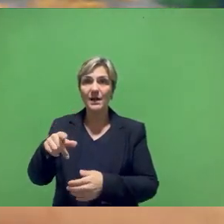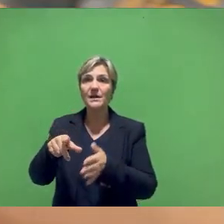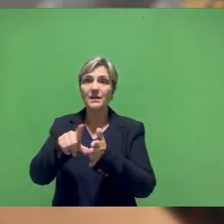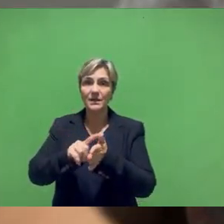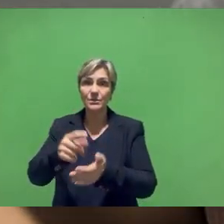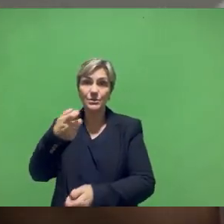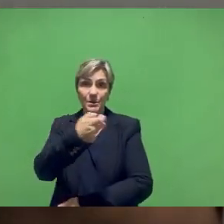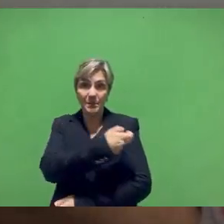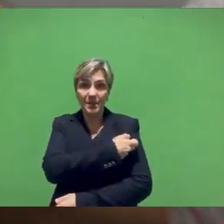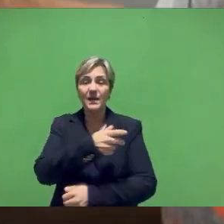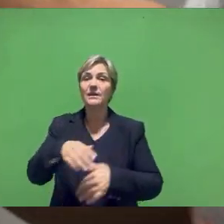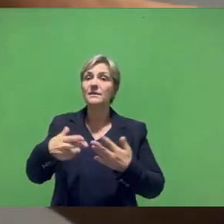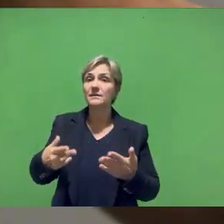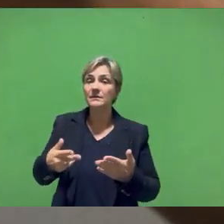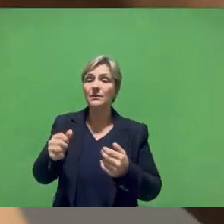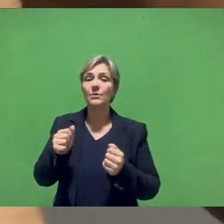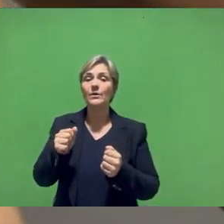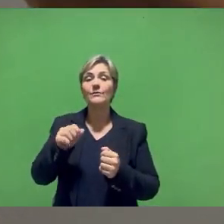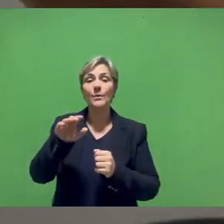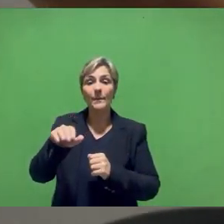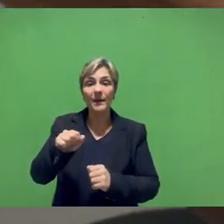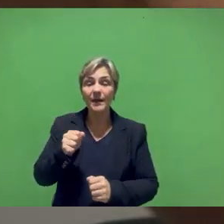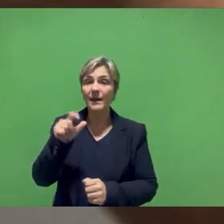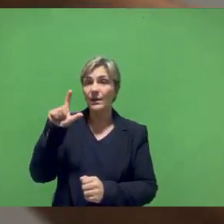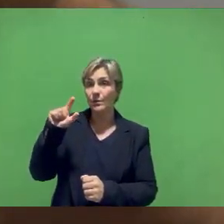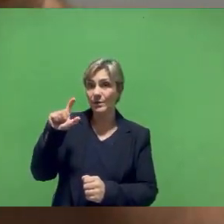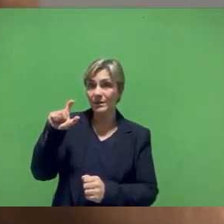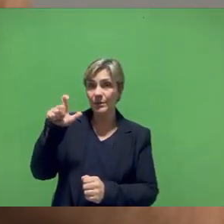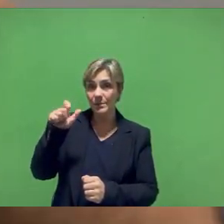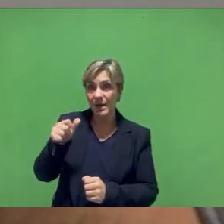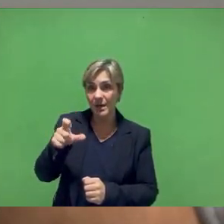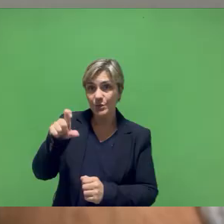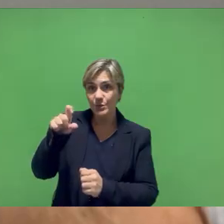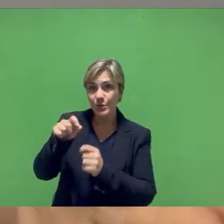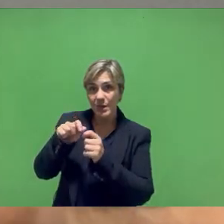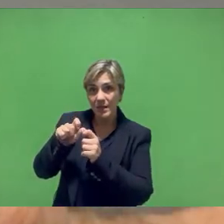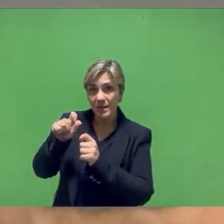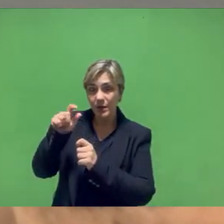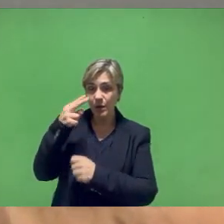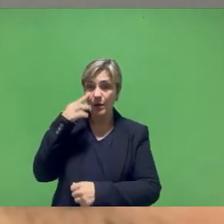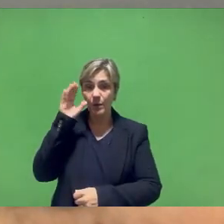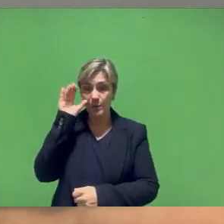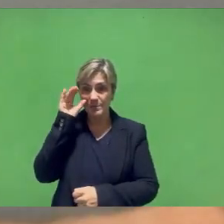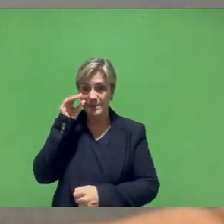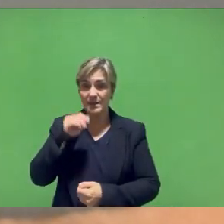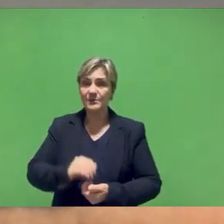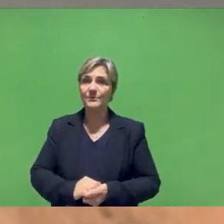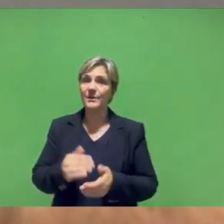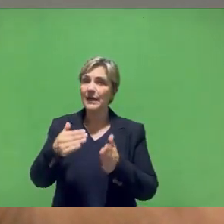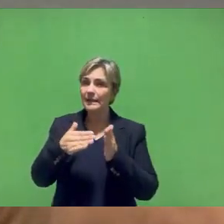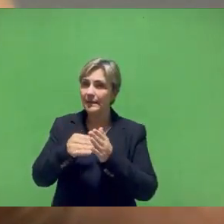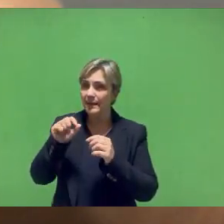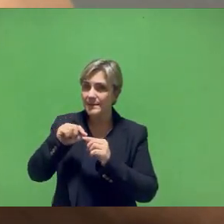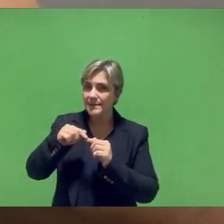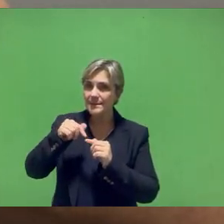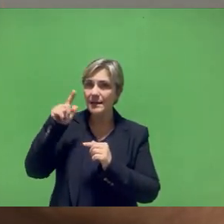aplicar. Então, eu vou segurar assim, ó, com o dedão aqui embaixo, os 2 dedos ali, até